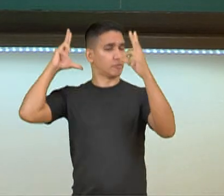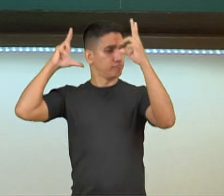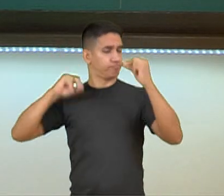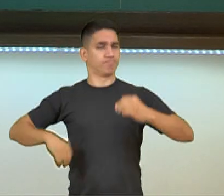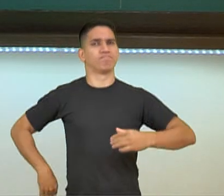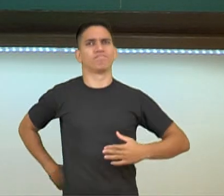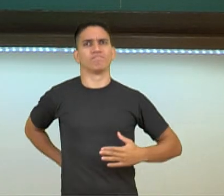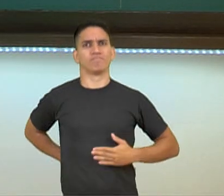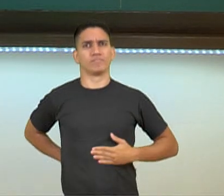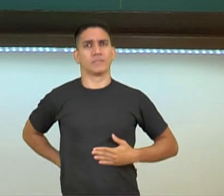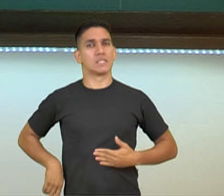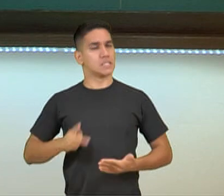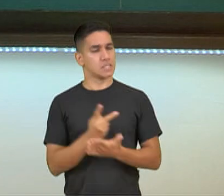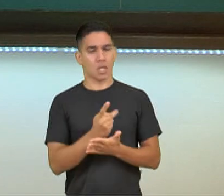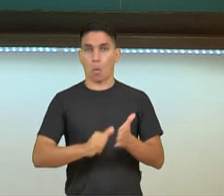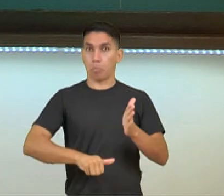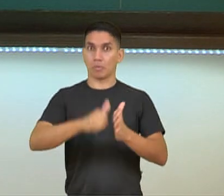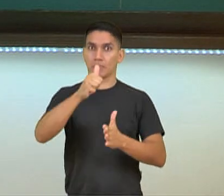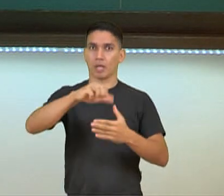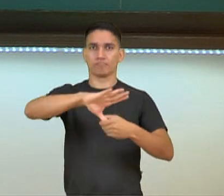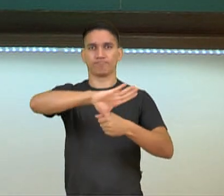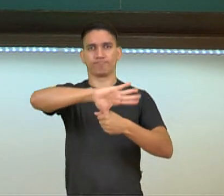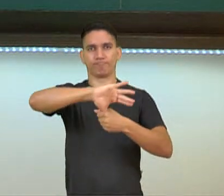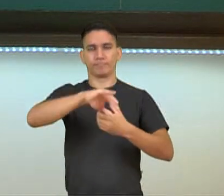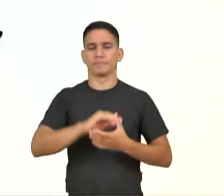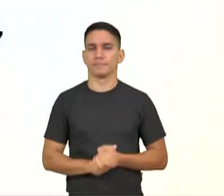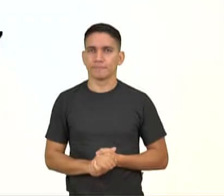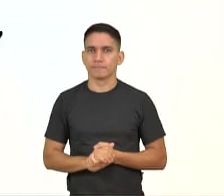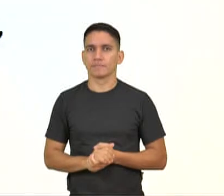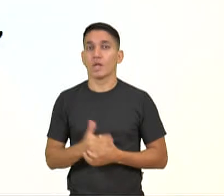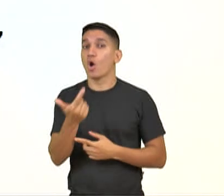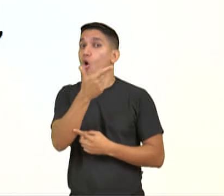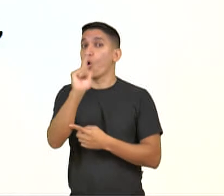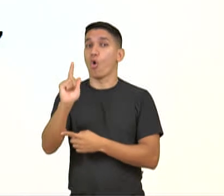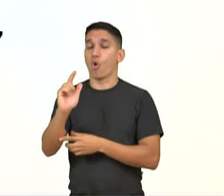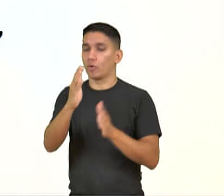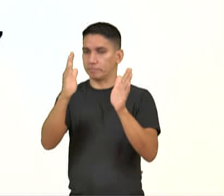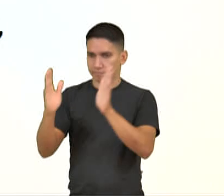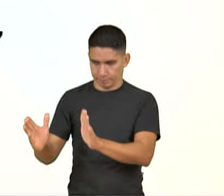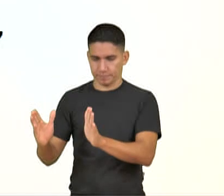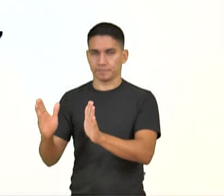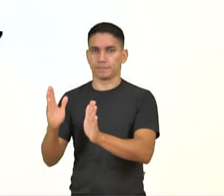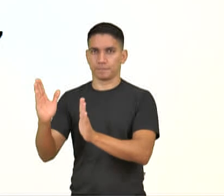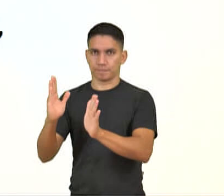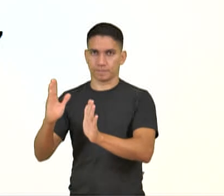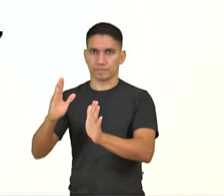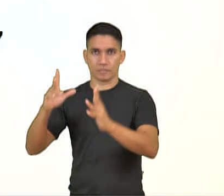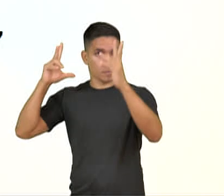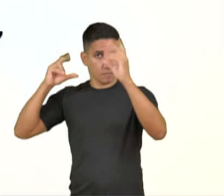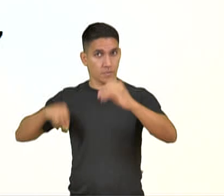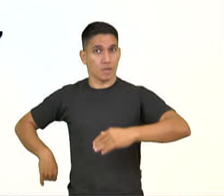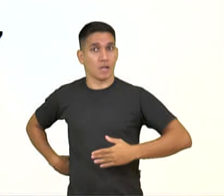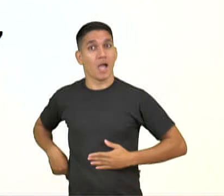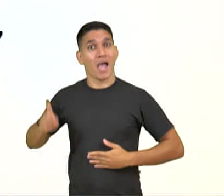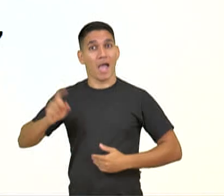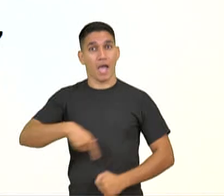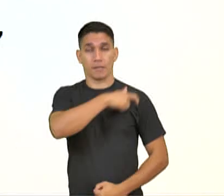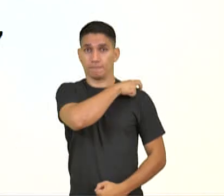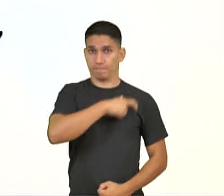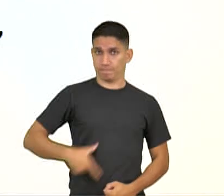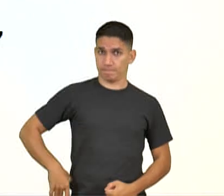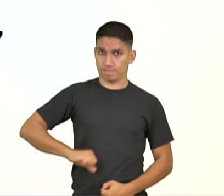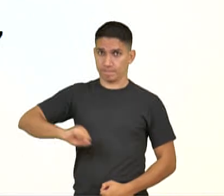que era o primeiro cônsul. Vamos ver que uma outra parte dessa era napoleônica é o chamado Império, que ele vai